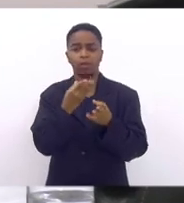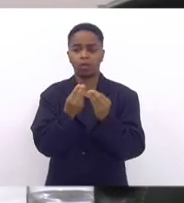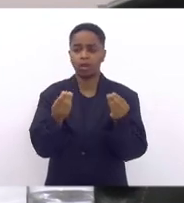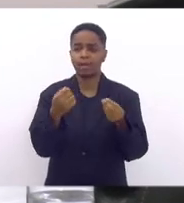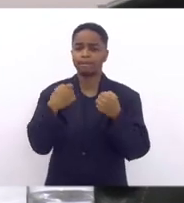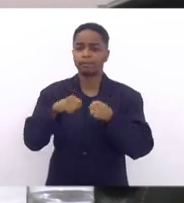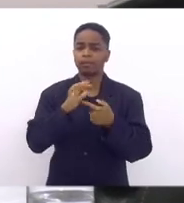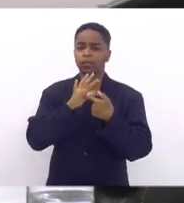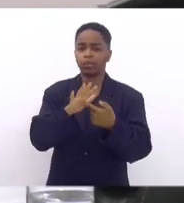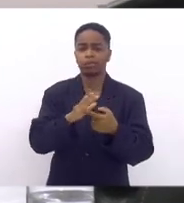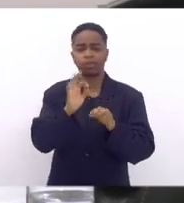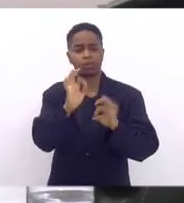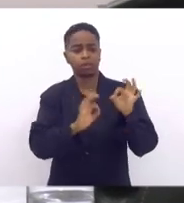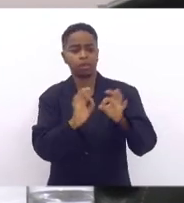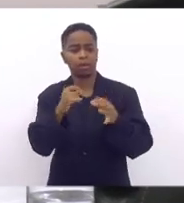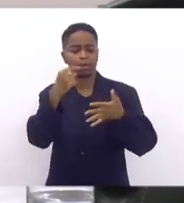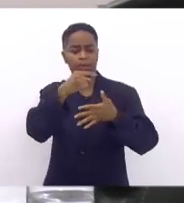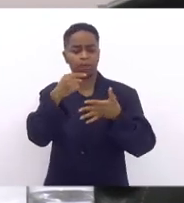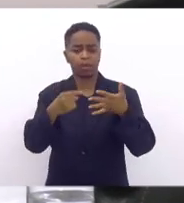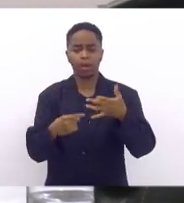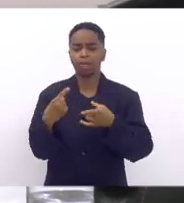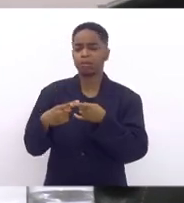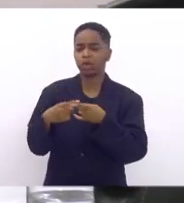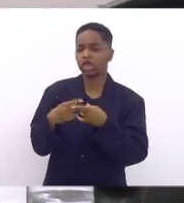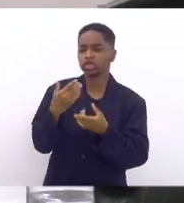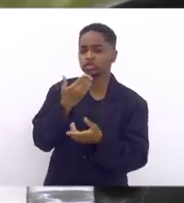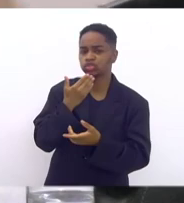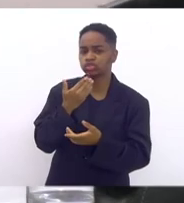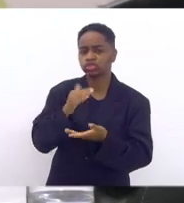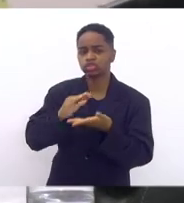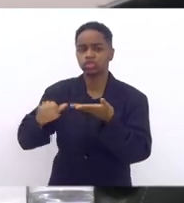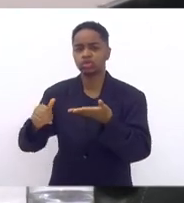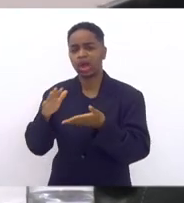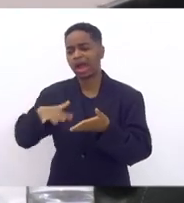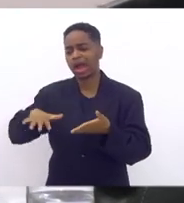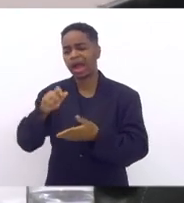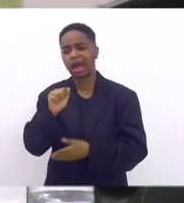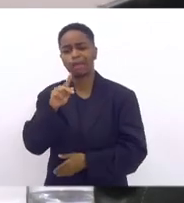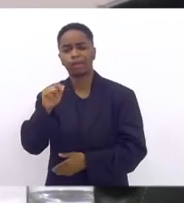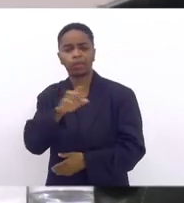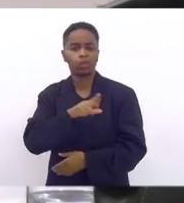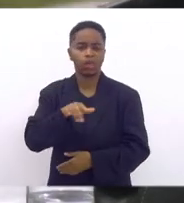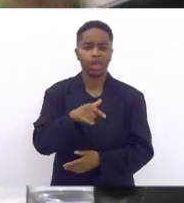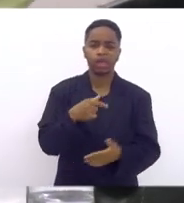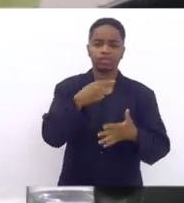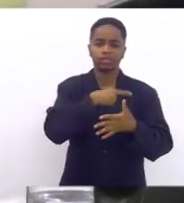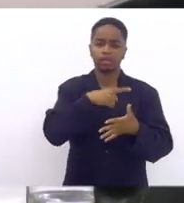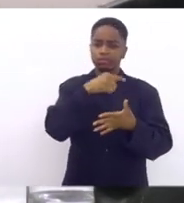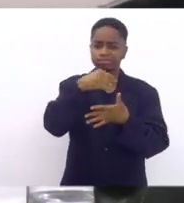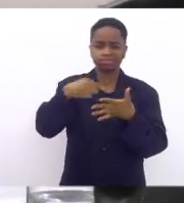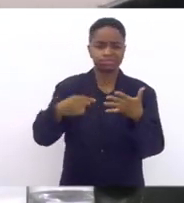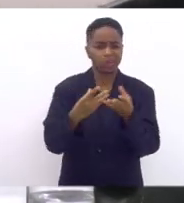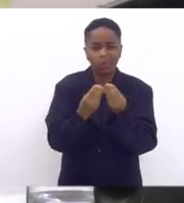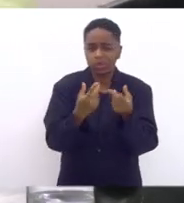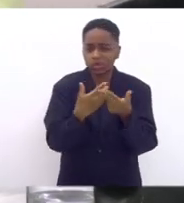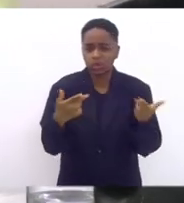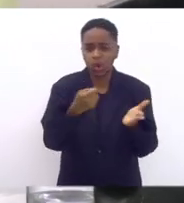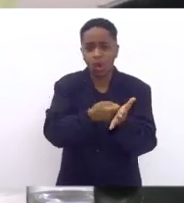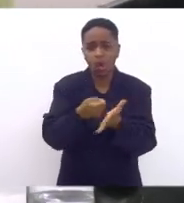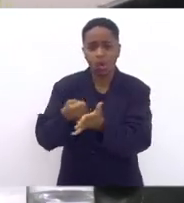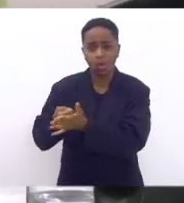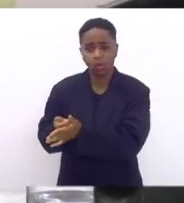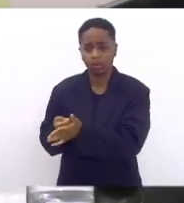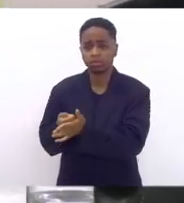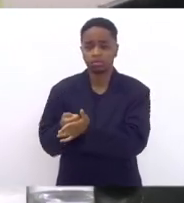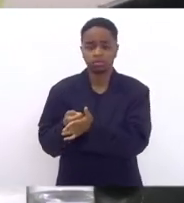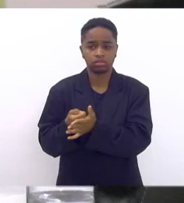apresentar planta disso planta daquilo Porque Tirou a a a é uma área de apa não é uma área de apa é uma de preservação ambiental não é aí tem que exige tudo vai tirar